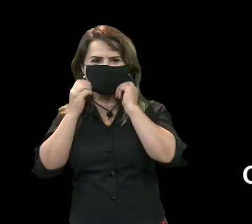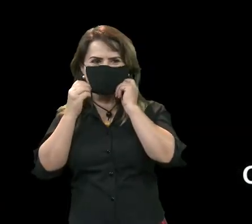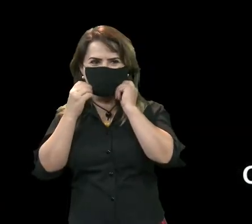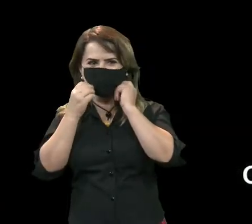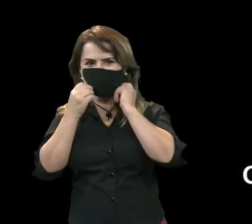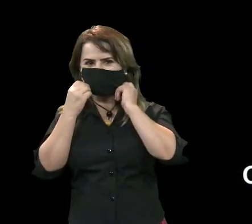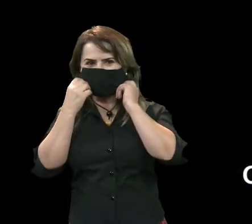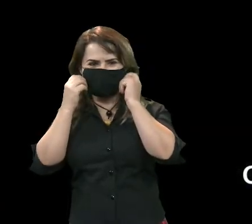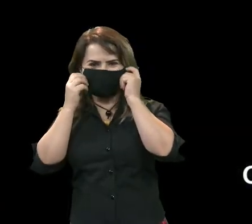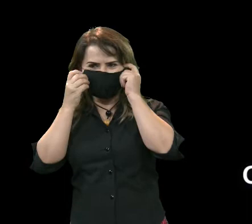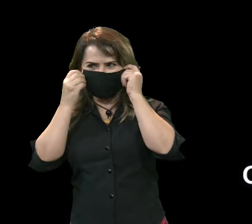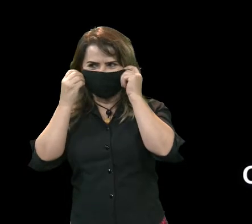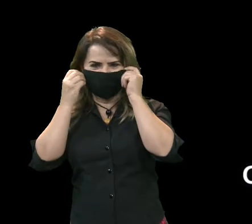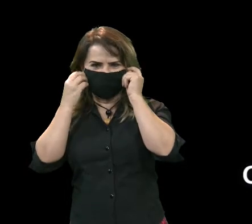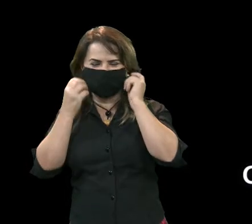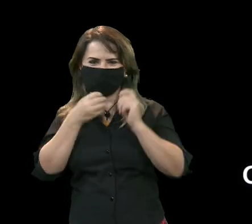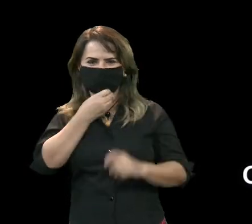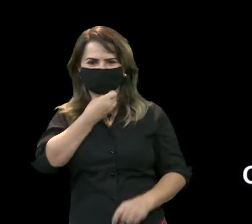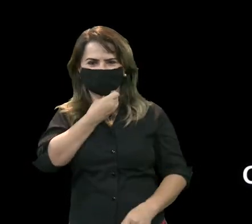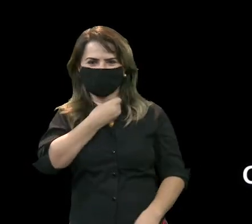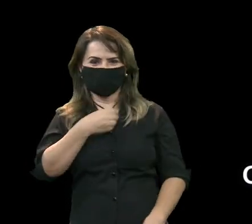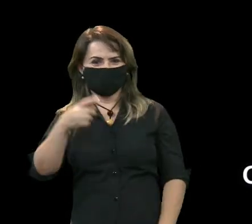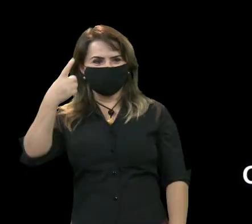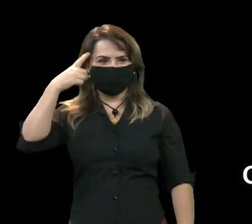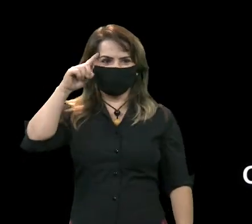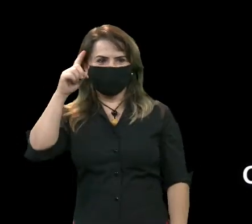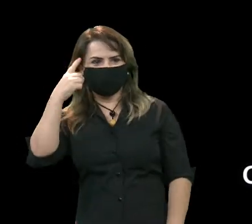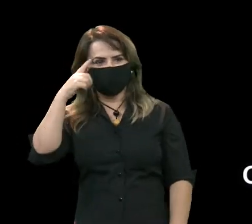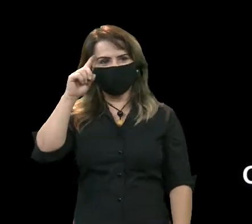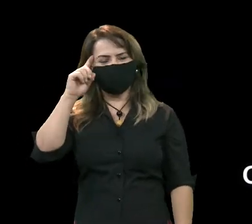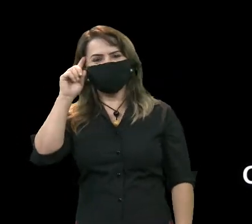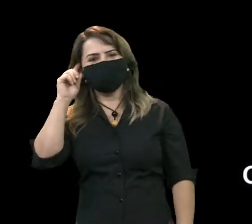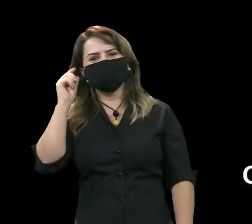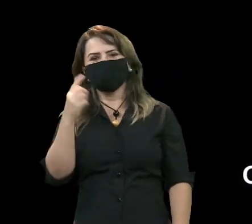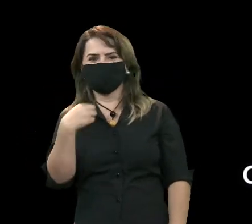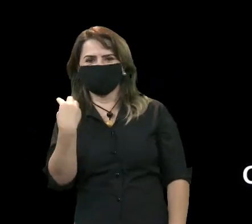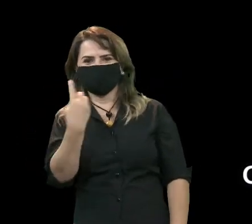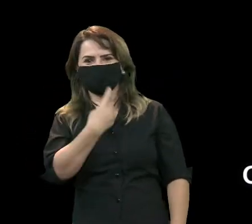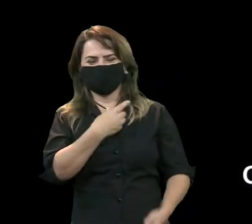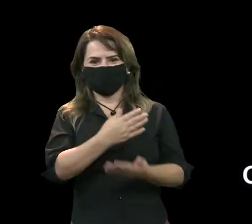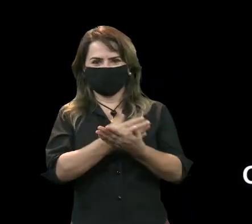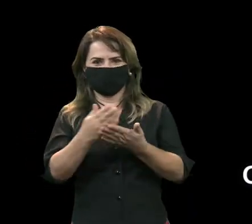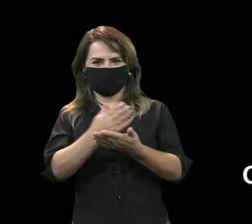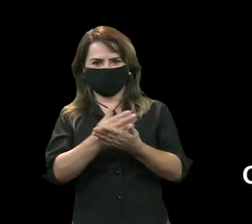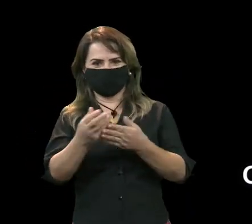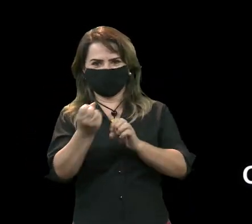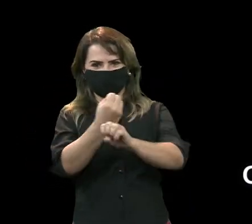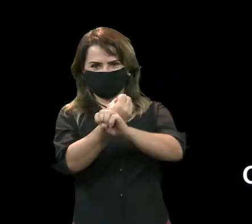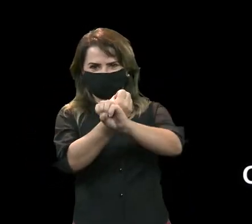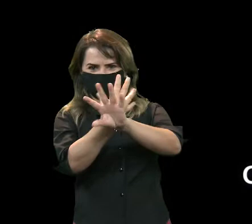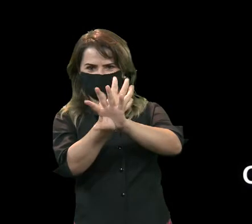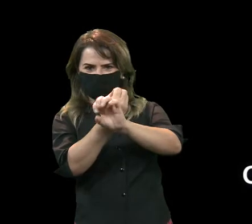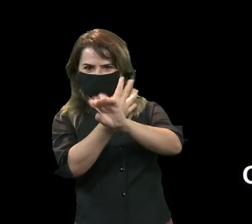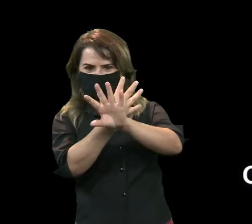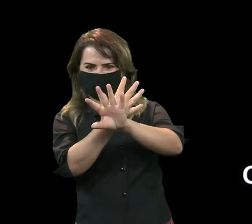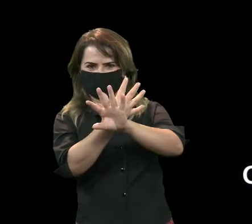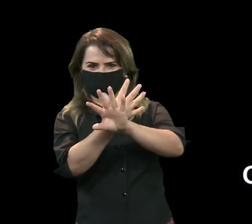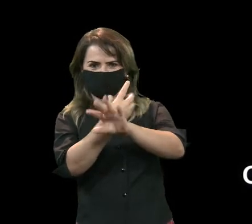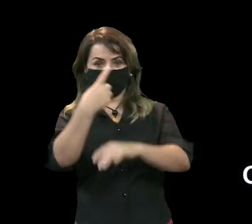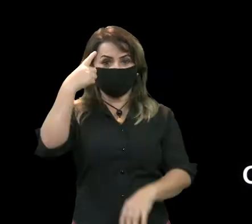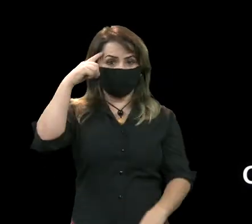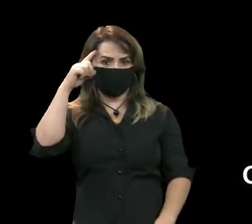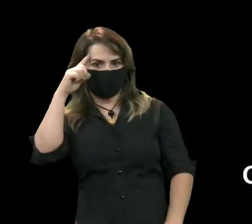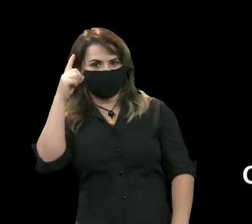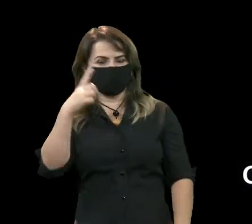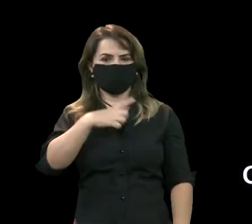Ô Marco, só para tirar uma dúvida, a gente está fazendo esse início de sessão remota, surgem as dúvidas. Mas